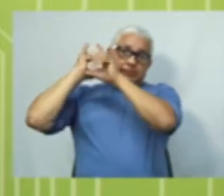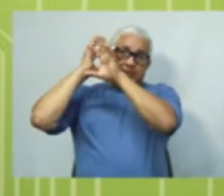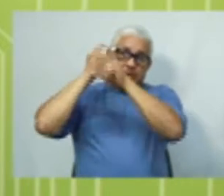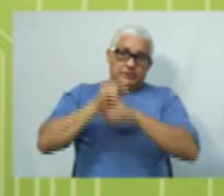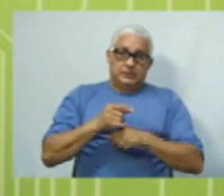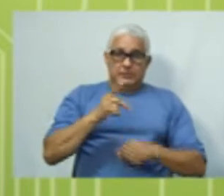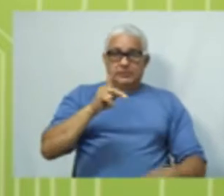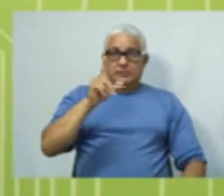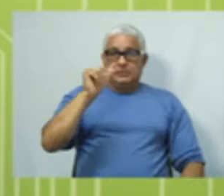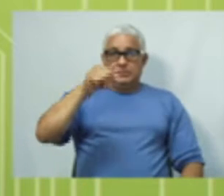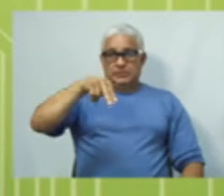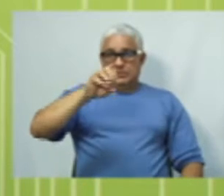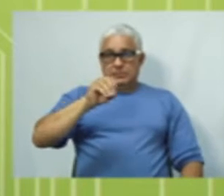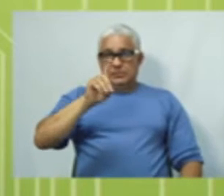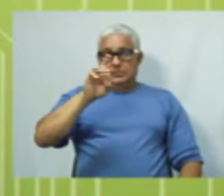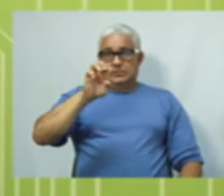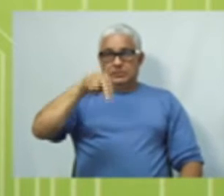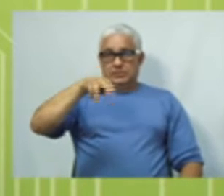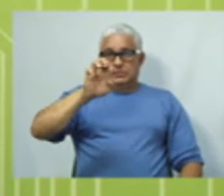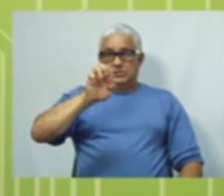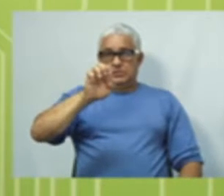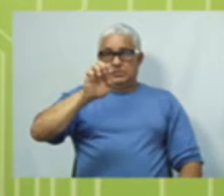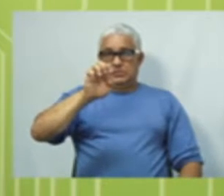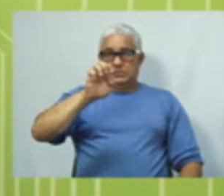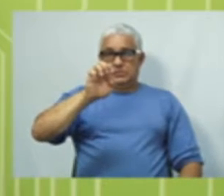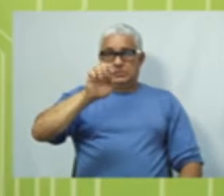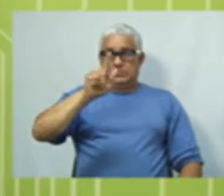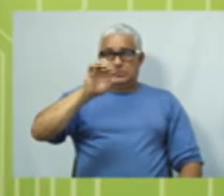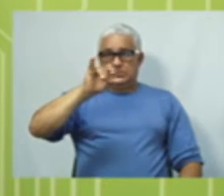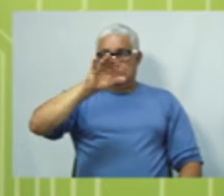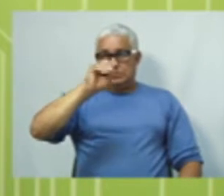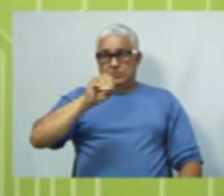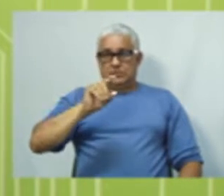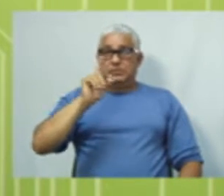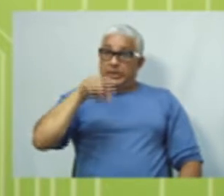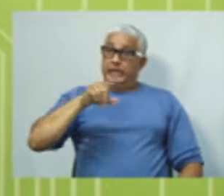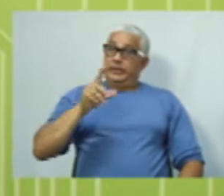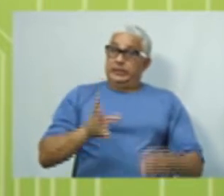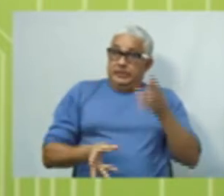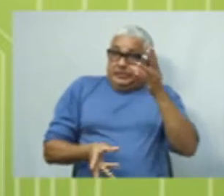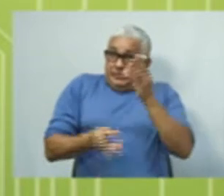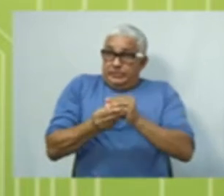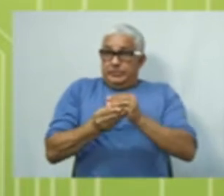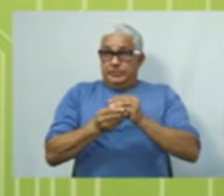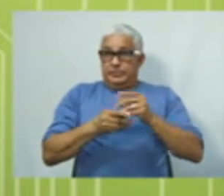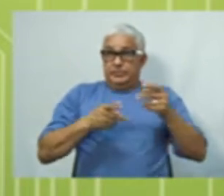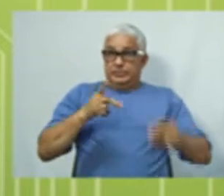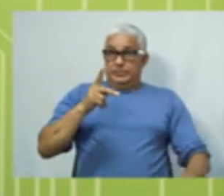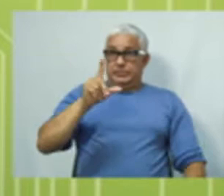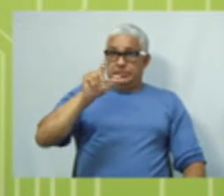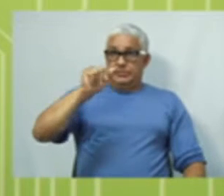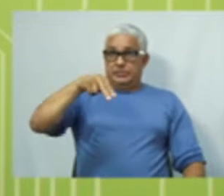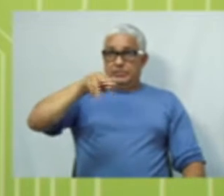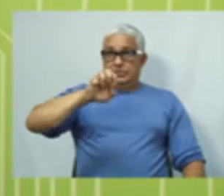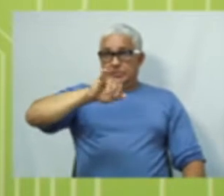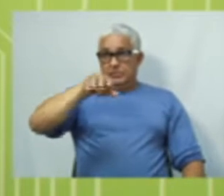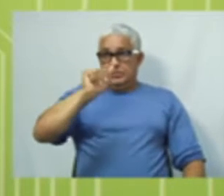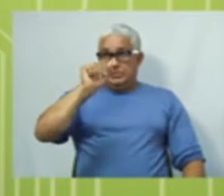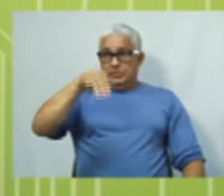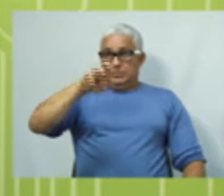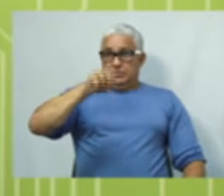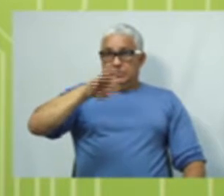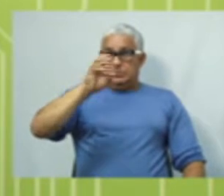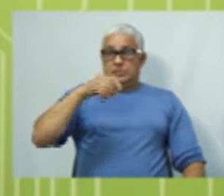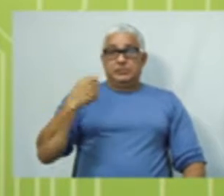de negócios, que em suma é um planejamento. Então nós vemos que primeiro eu tenho que saber